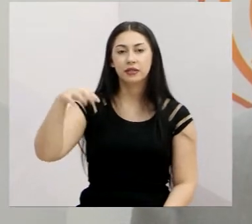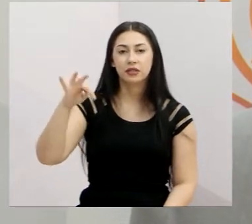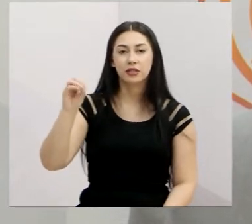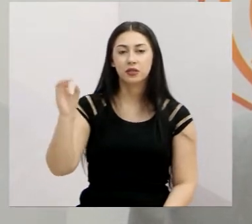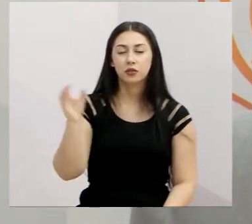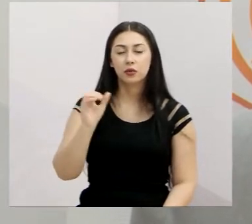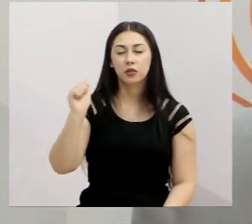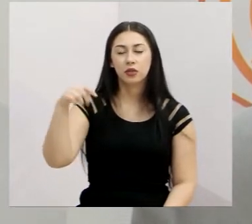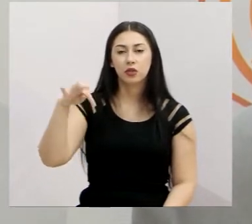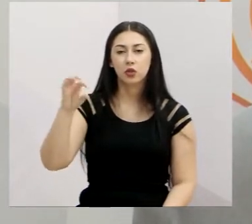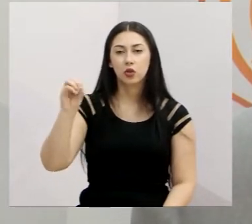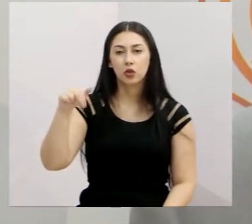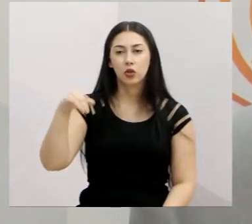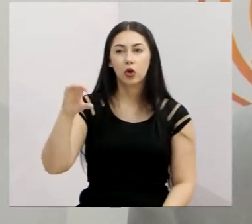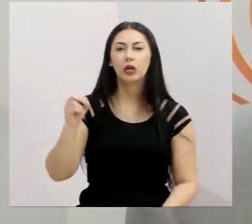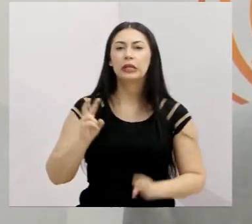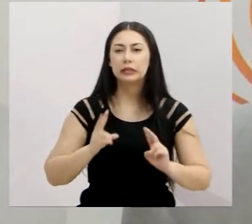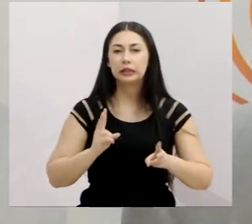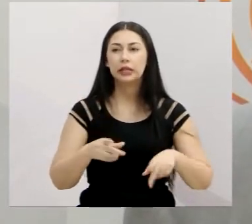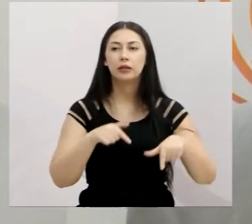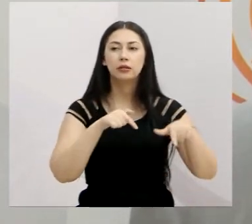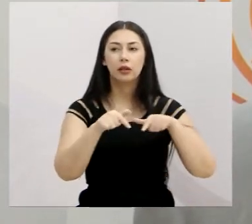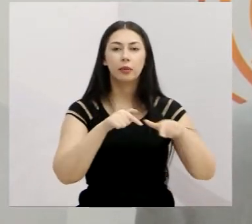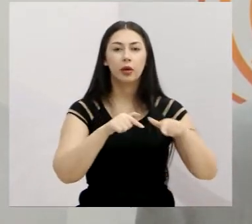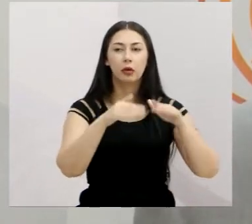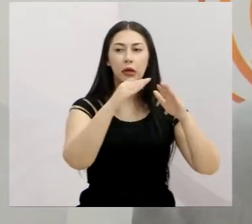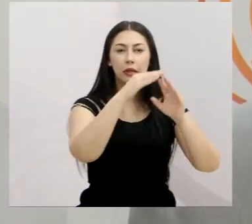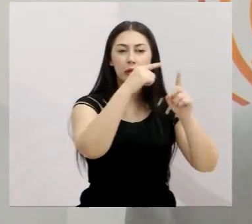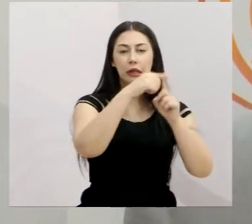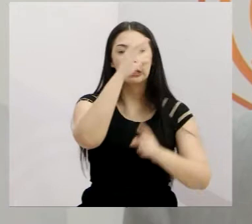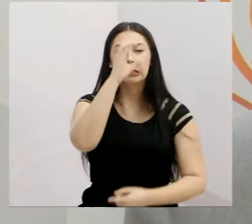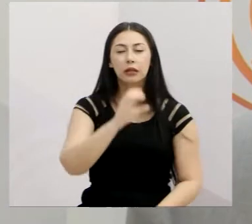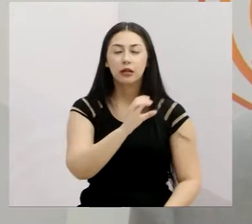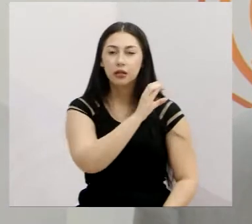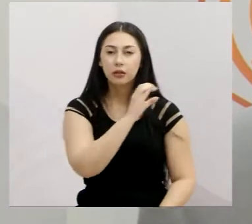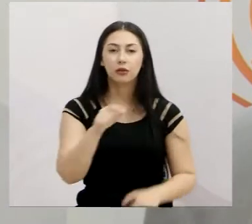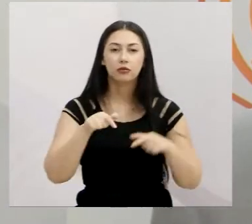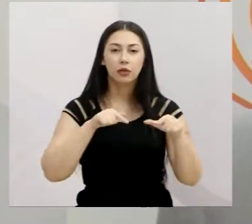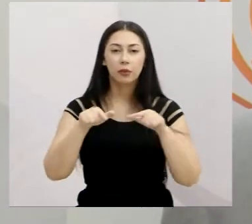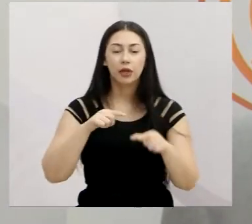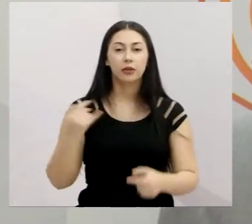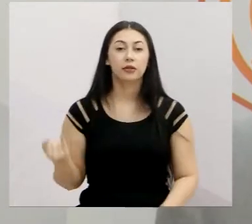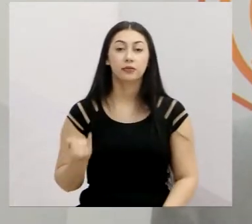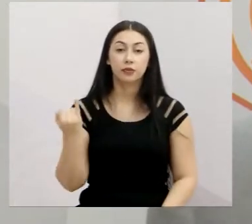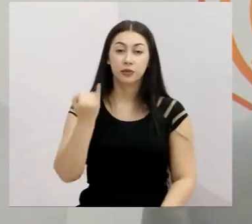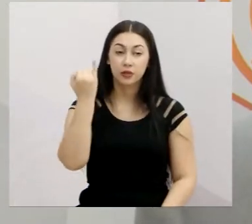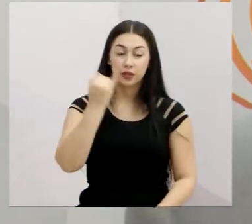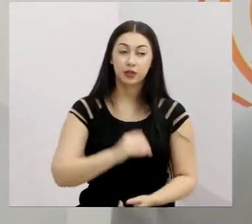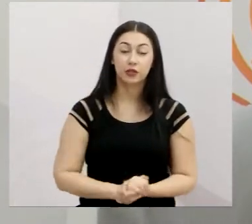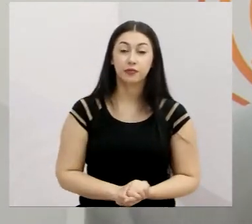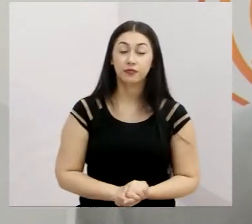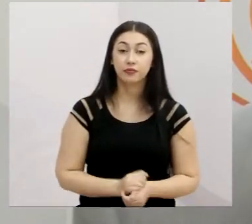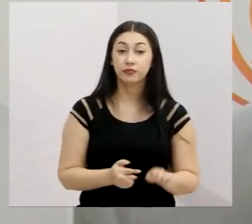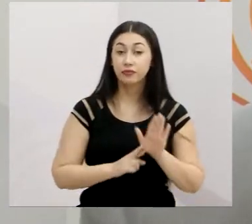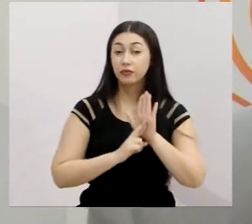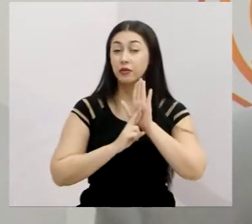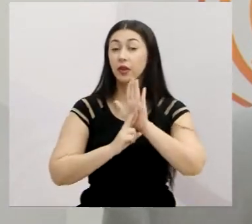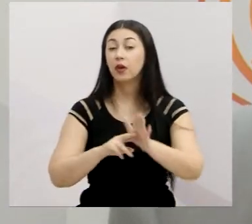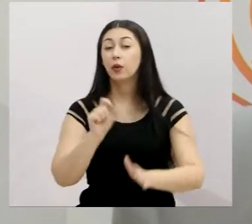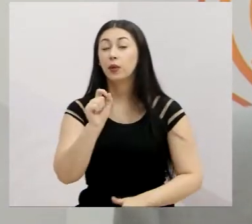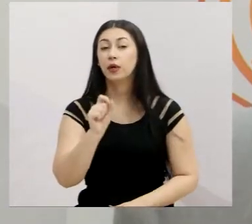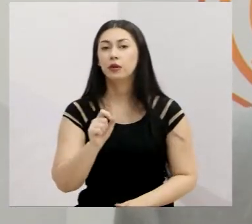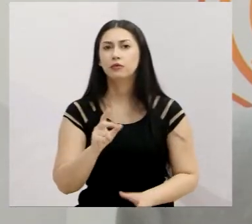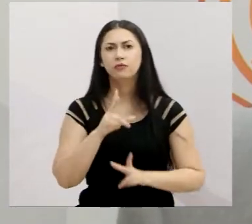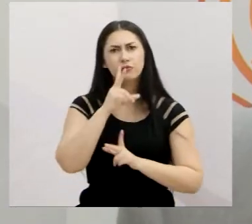participou das atividades de catequese na igreja do seu bairro fez um trabalho muito importante e ela simboliza a